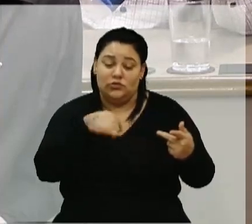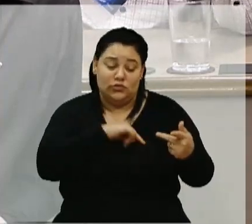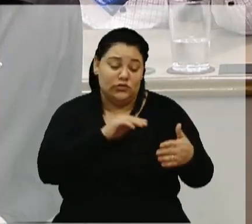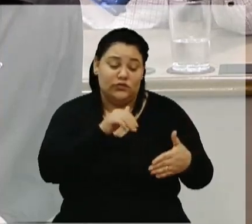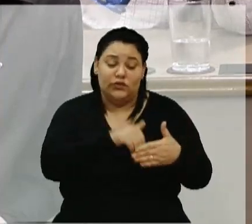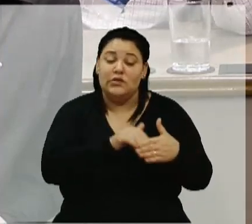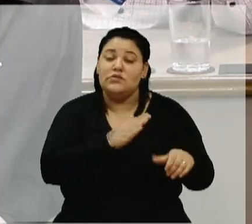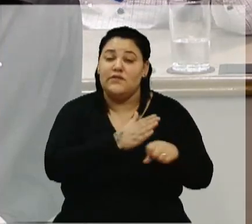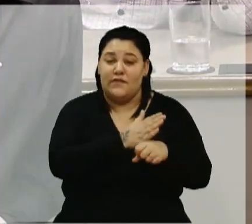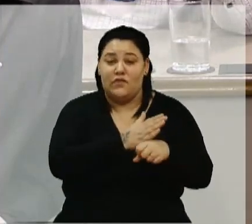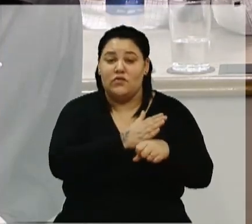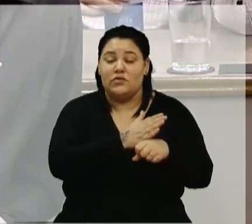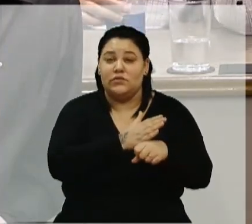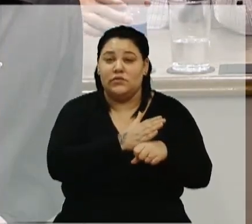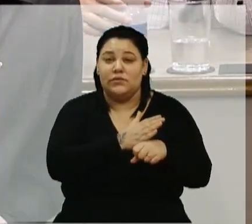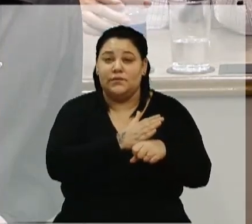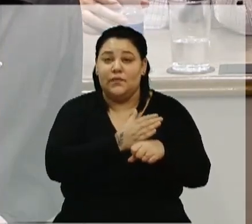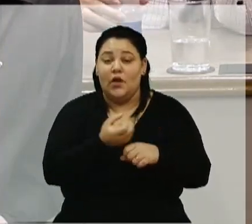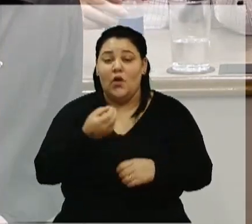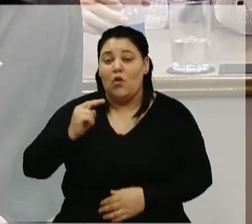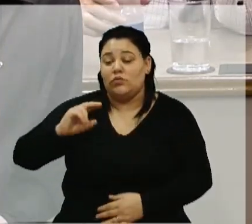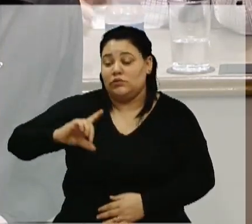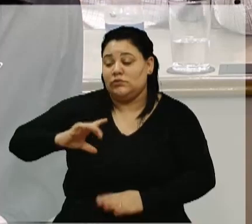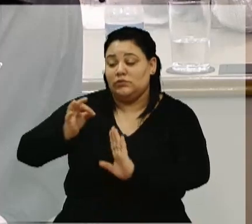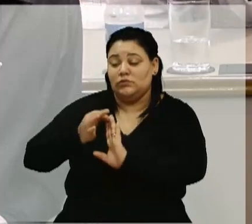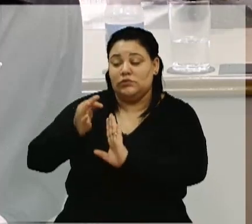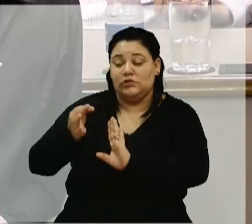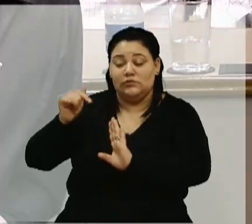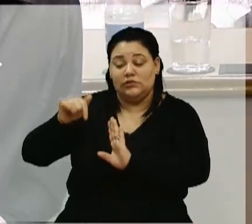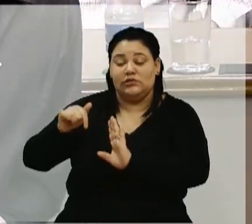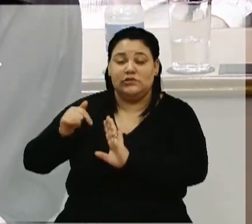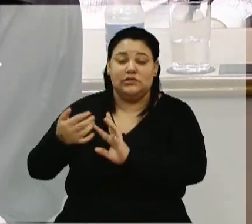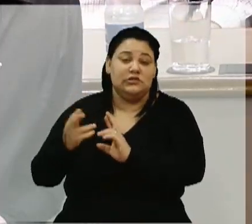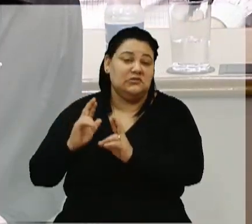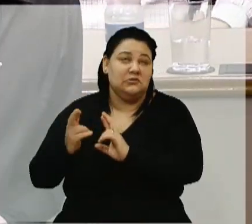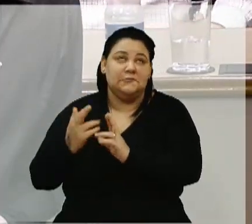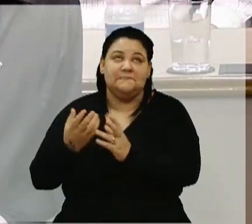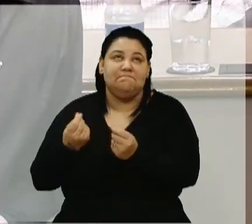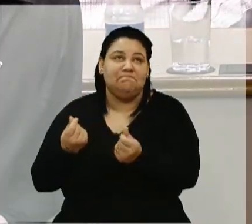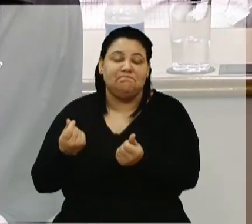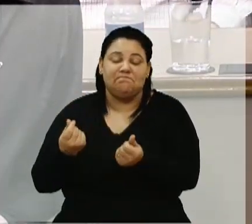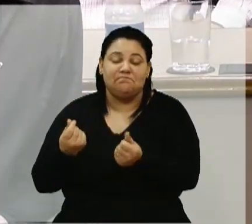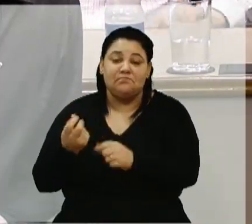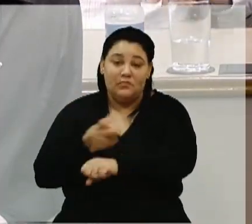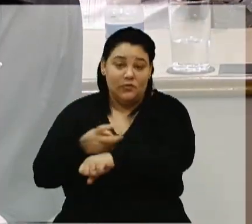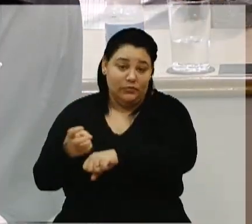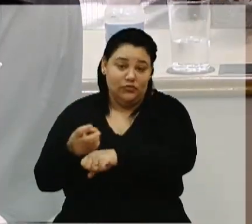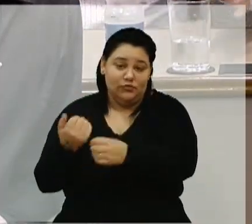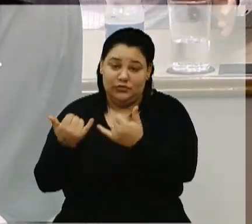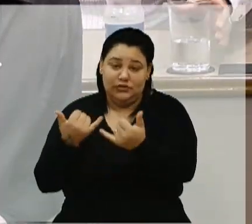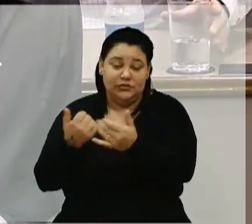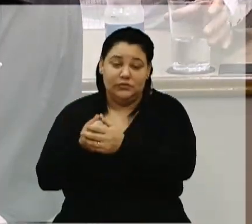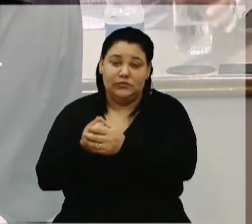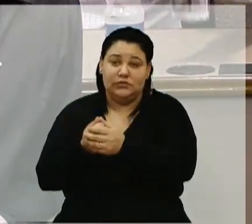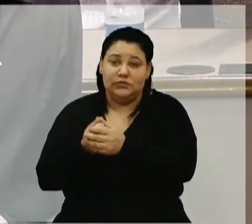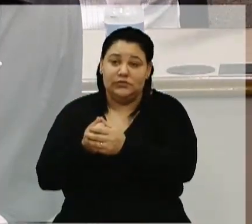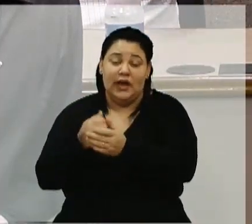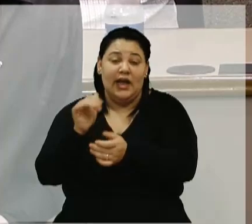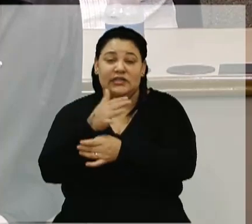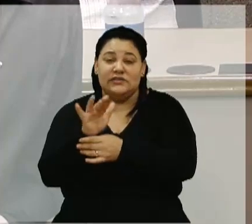a favor, ou nos posicionamos aqui em relação ao impeachment, muitas